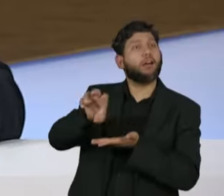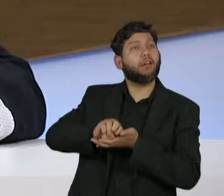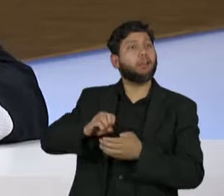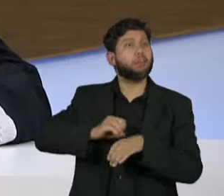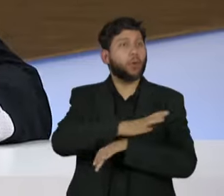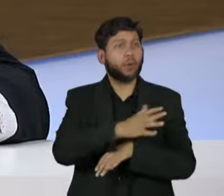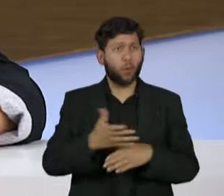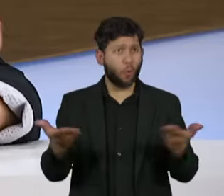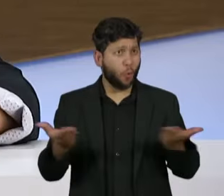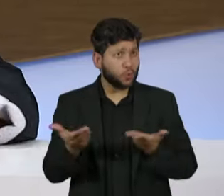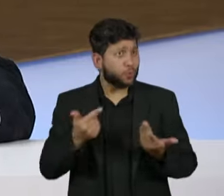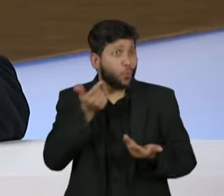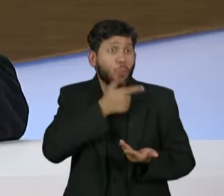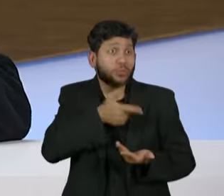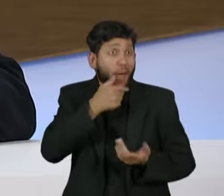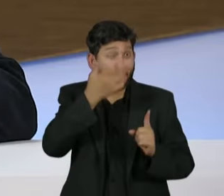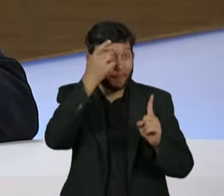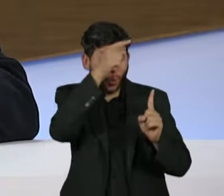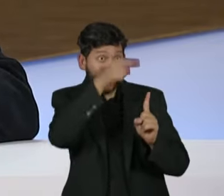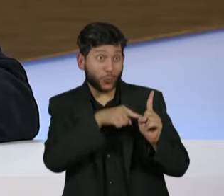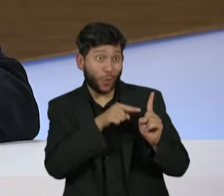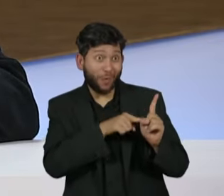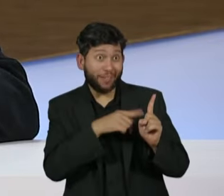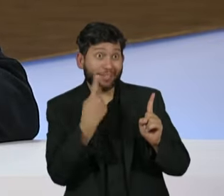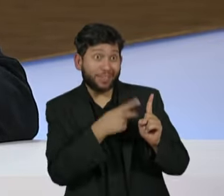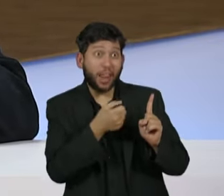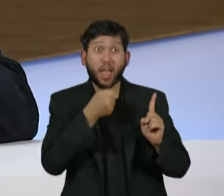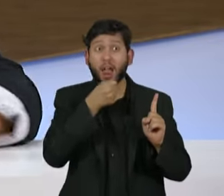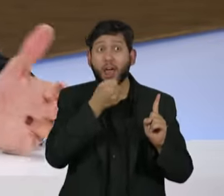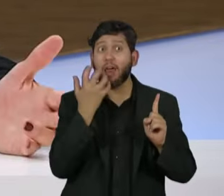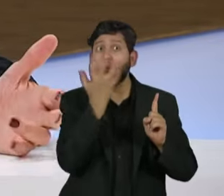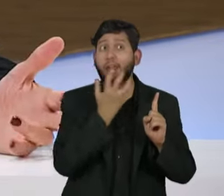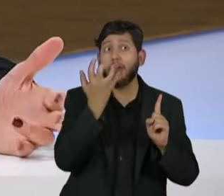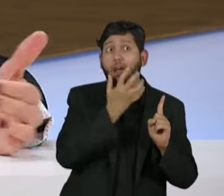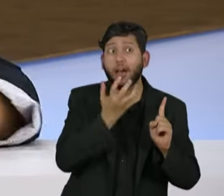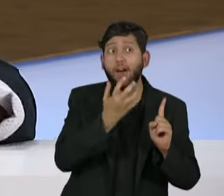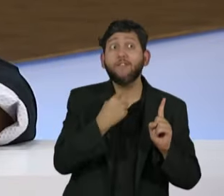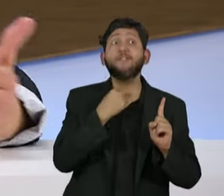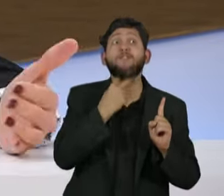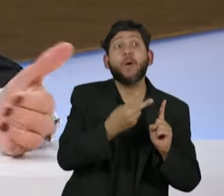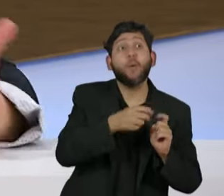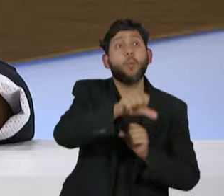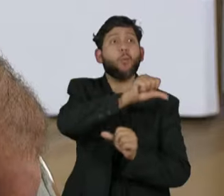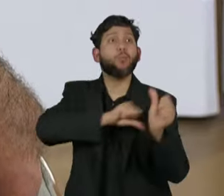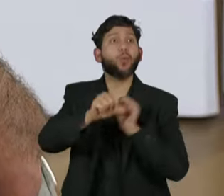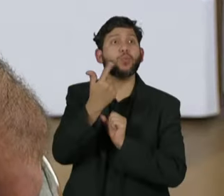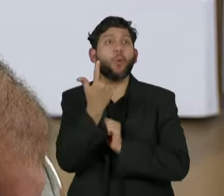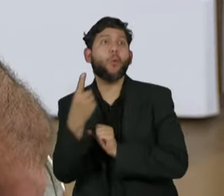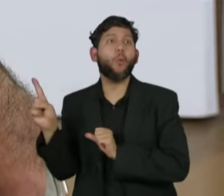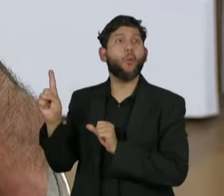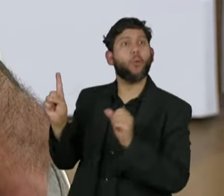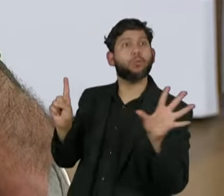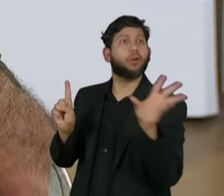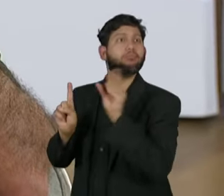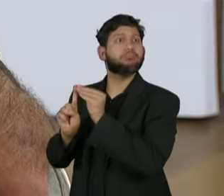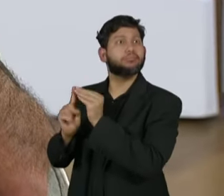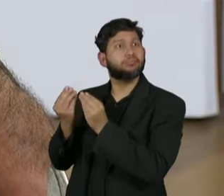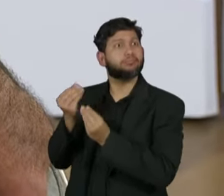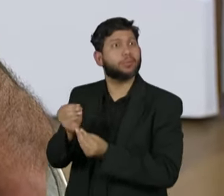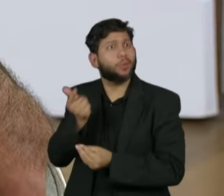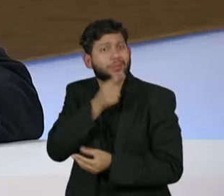cantando Frank Sinatra E por aí vai quer dizer há uma série de processos né a gente já tá vendo artistas